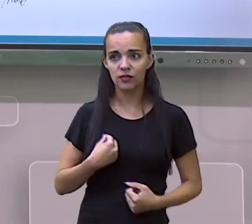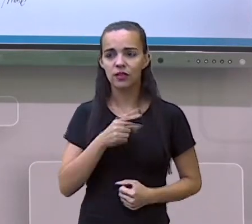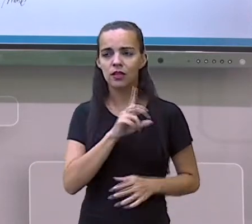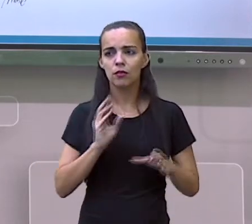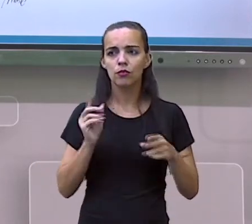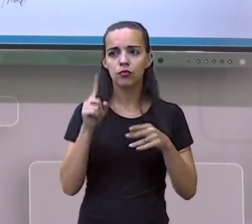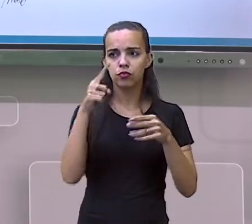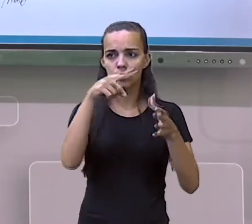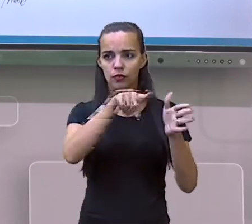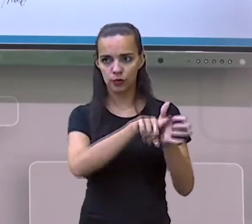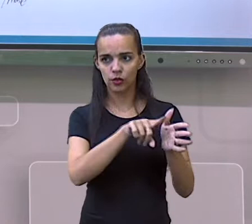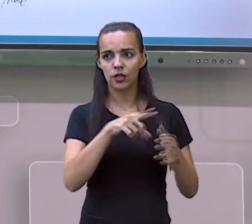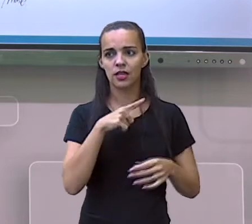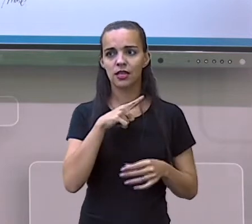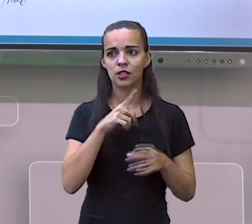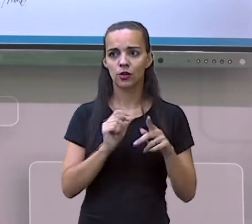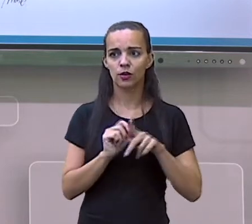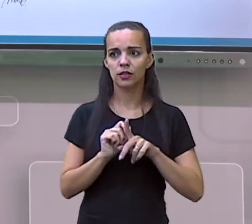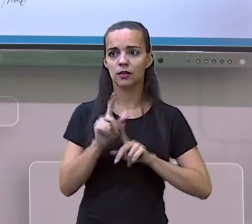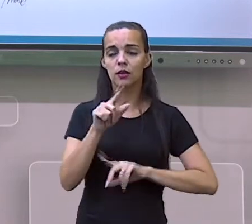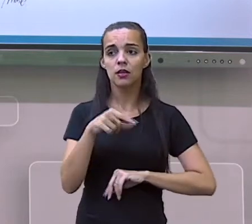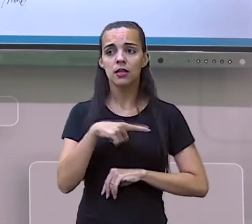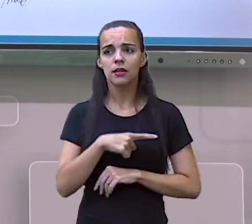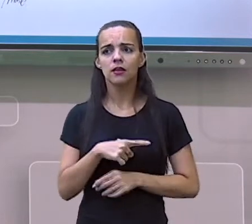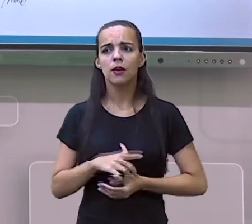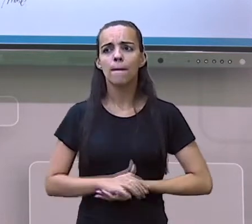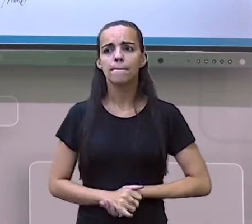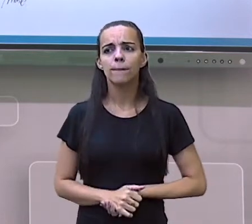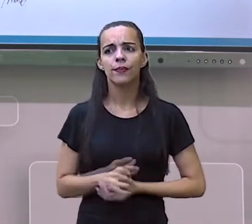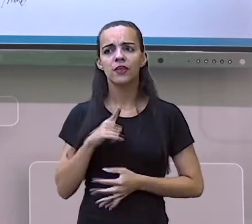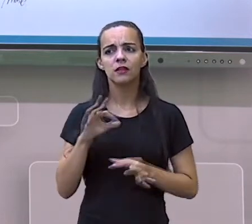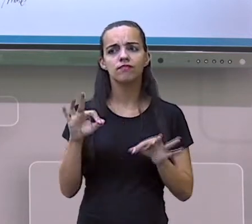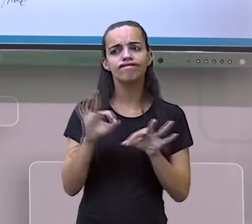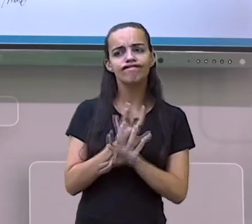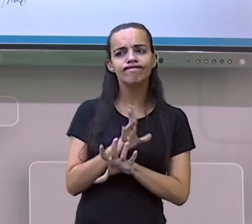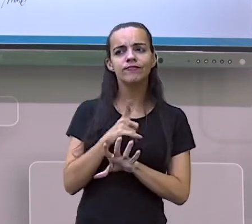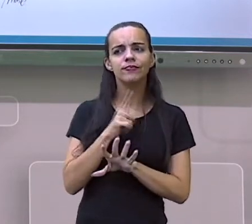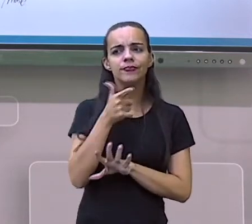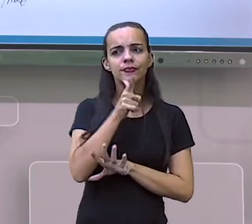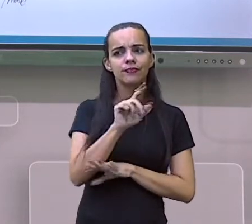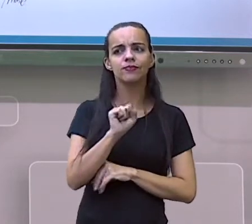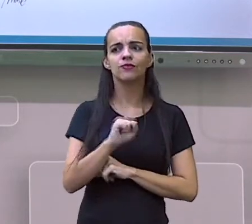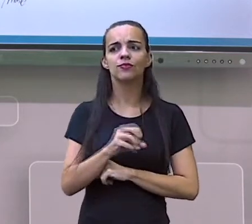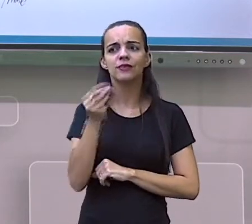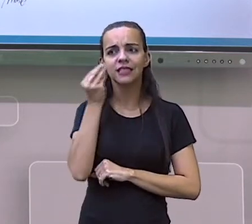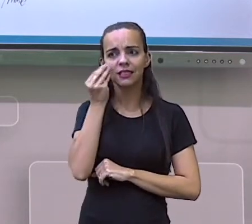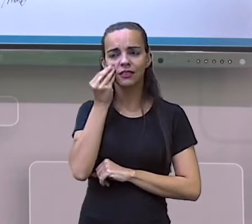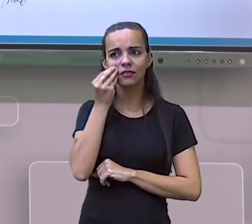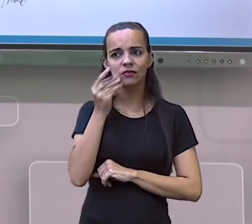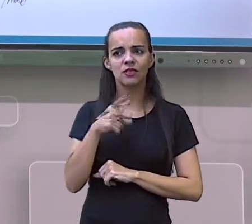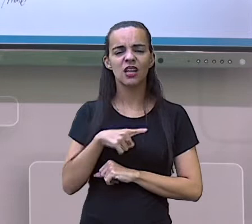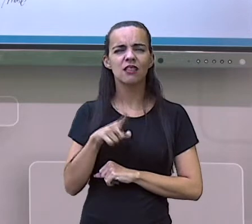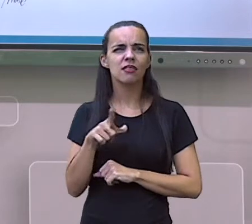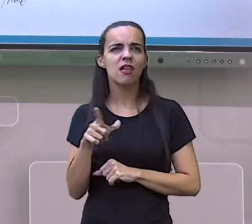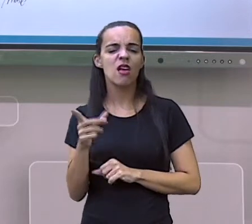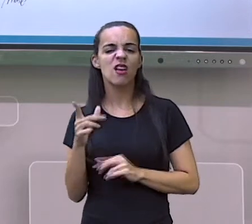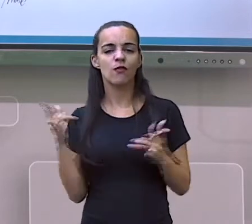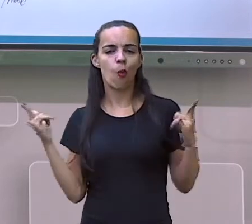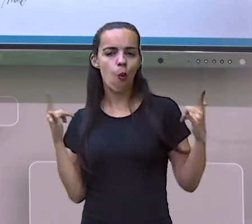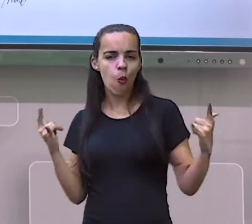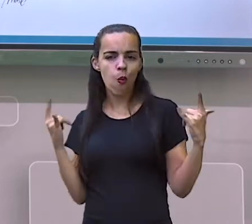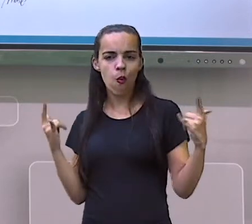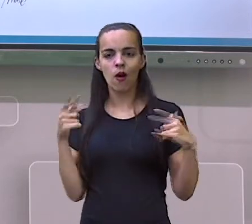laica, a bordo da Sputnik 2. Finalmente, é nessa década que surge o rock and roll nos